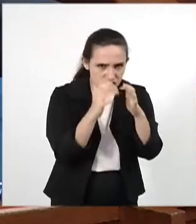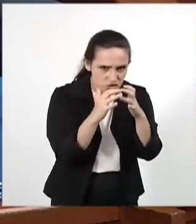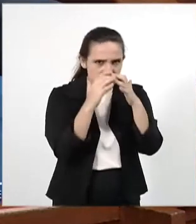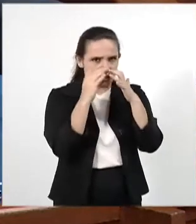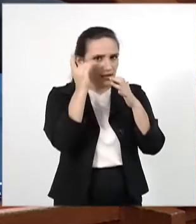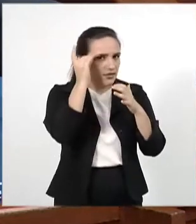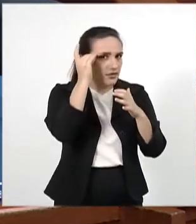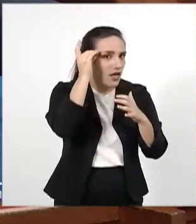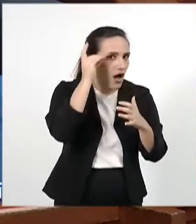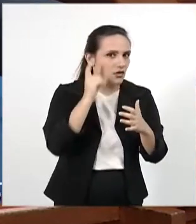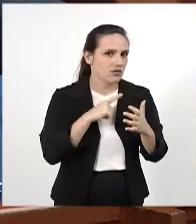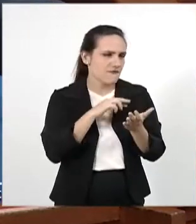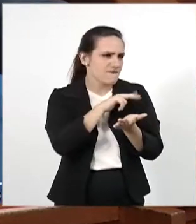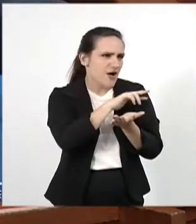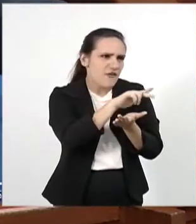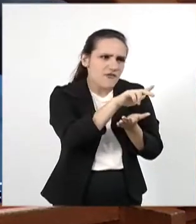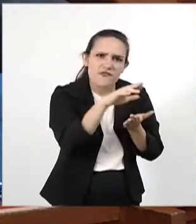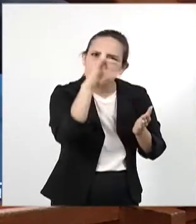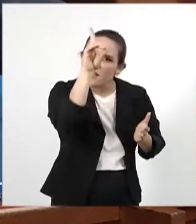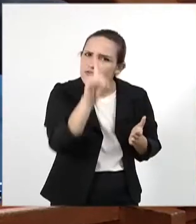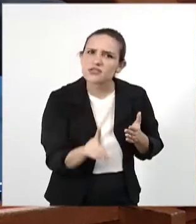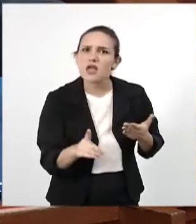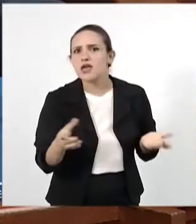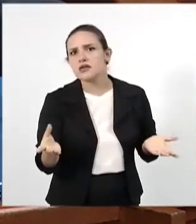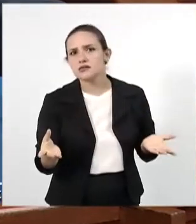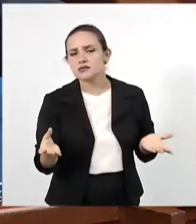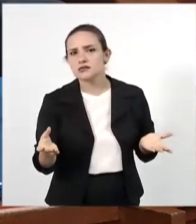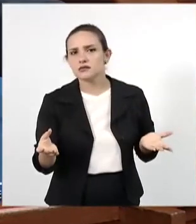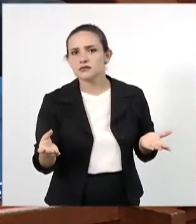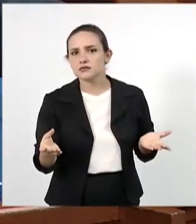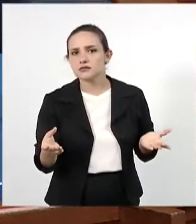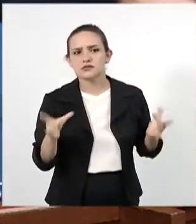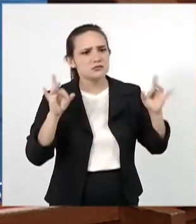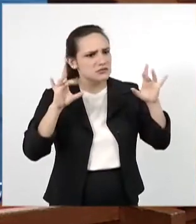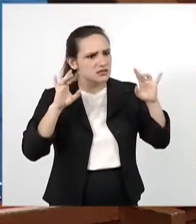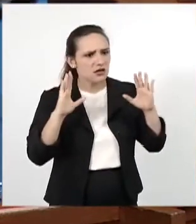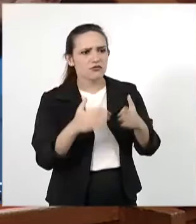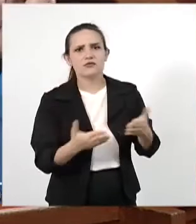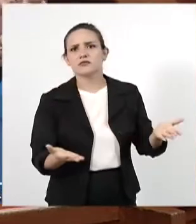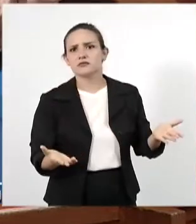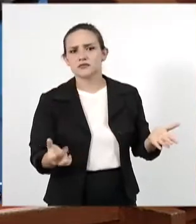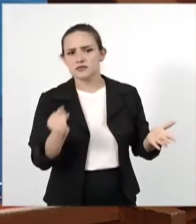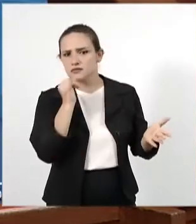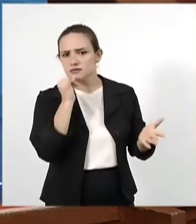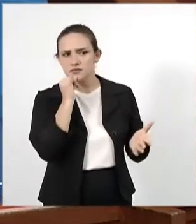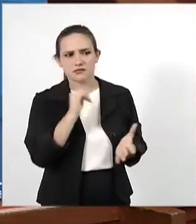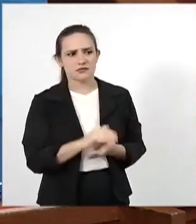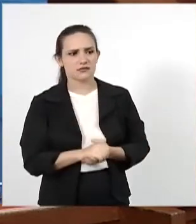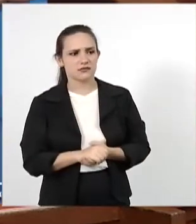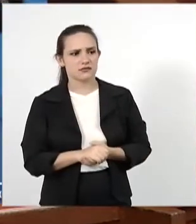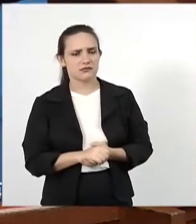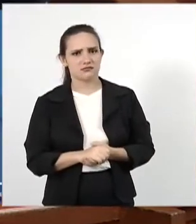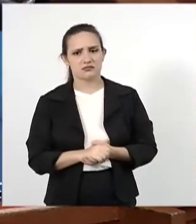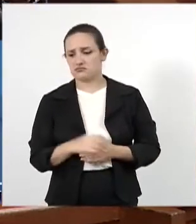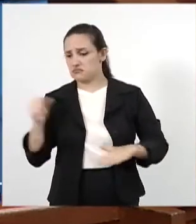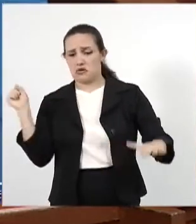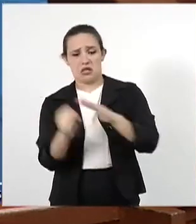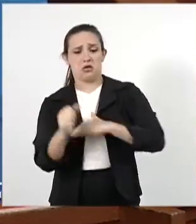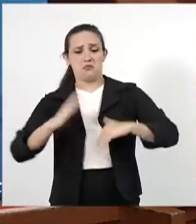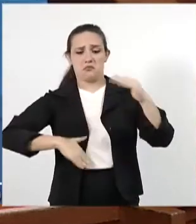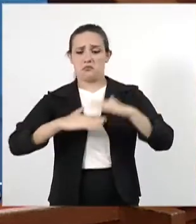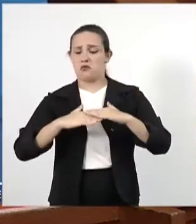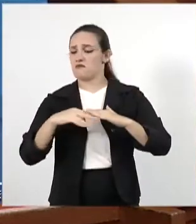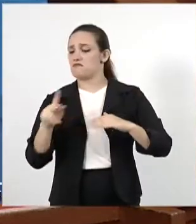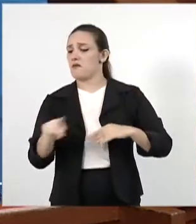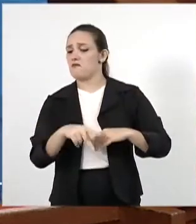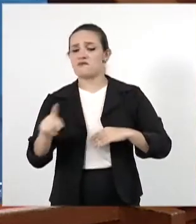as diversas especificidades que nós temos na especialidade, você colocar um professor absolutamente inexperiente apenas porque ele fez